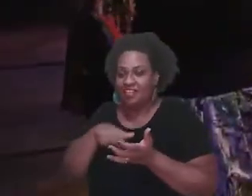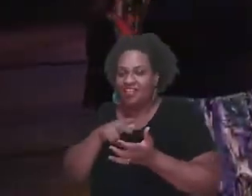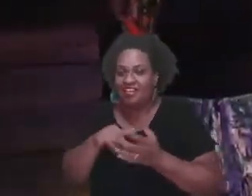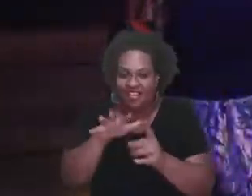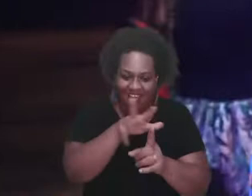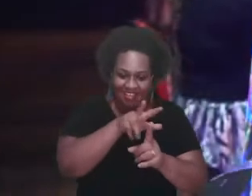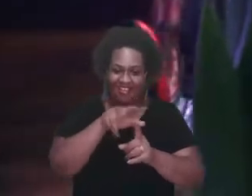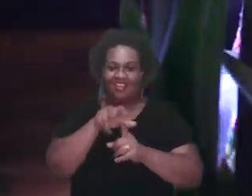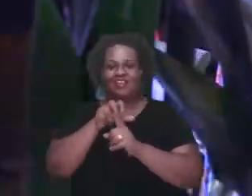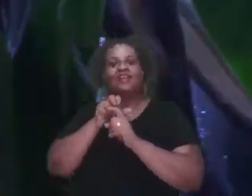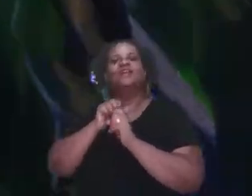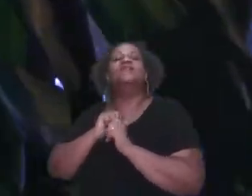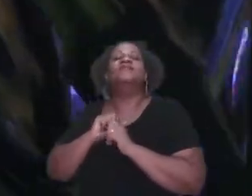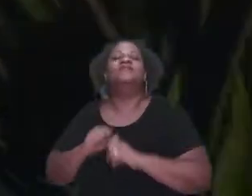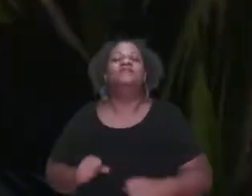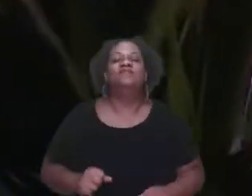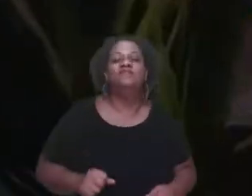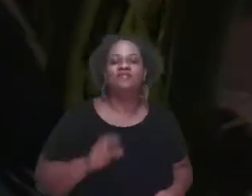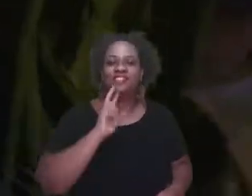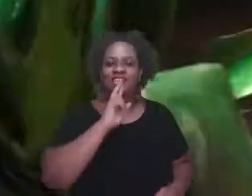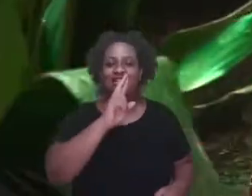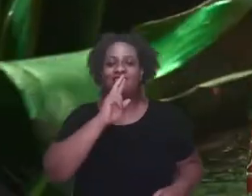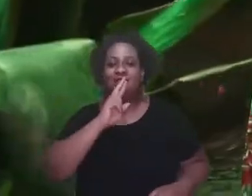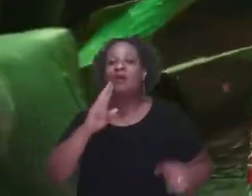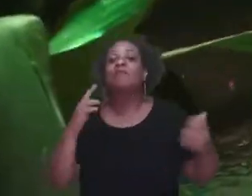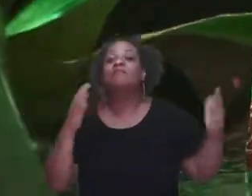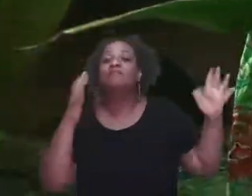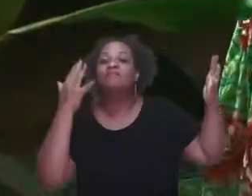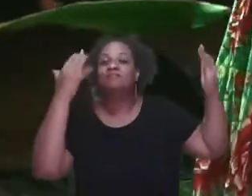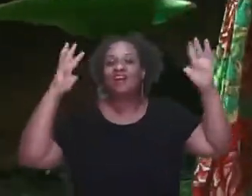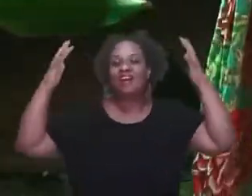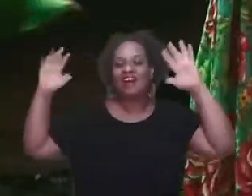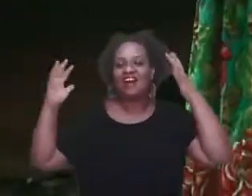vir a resposta é